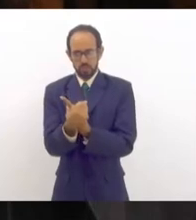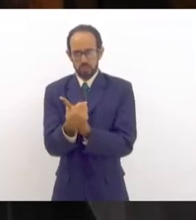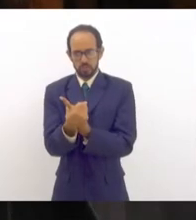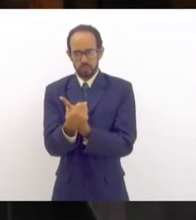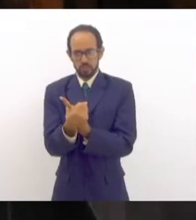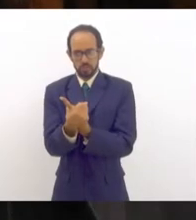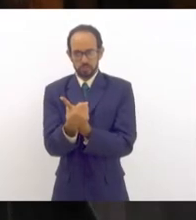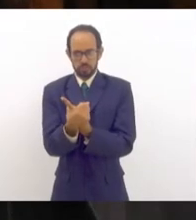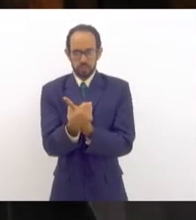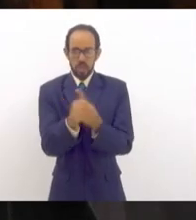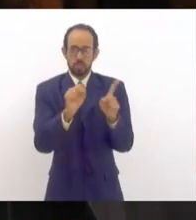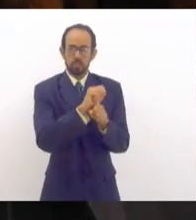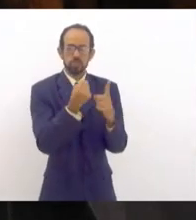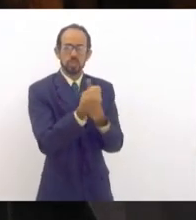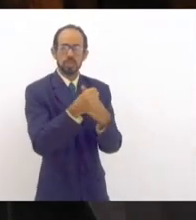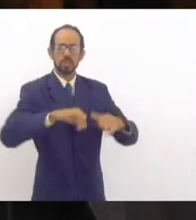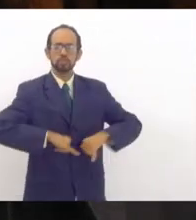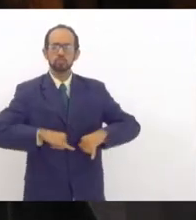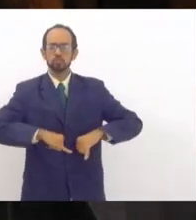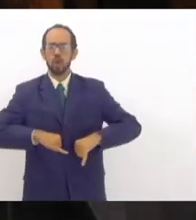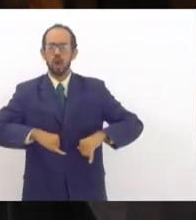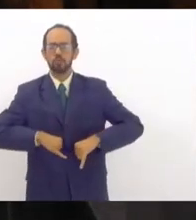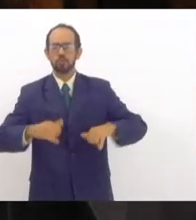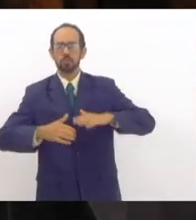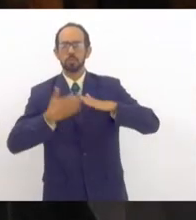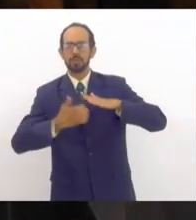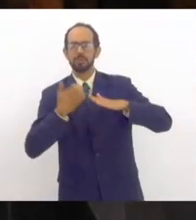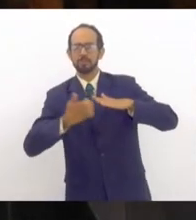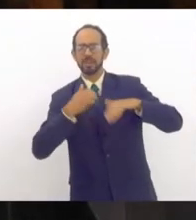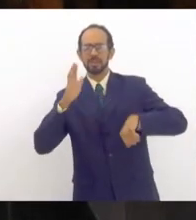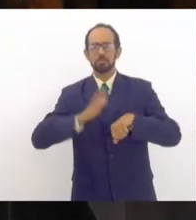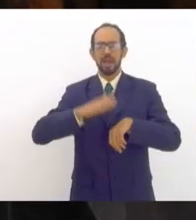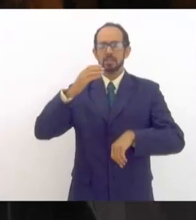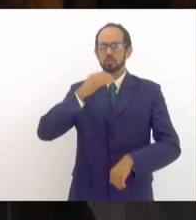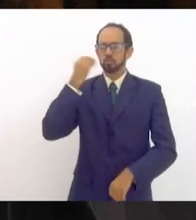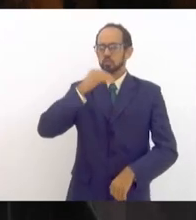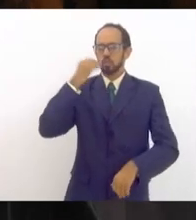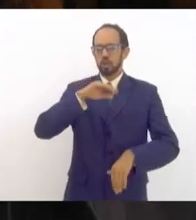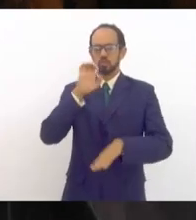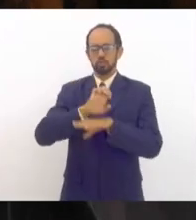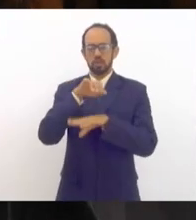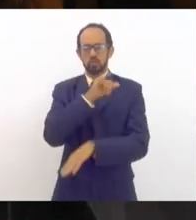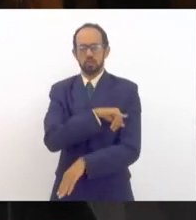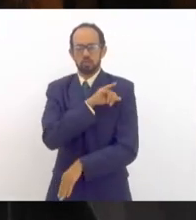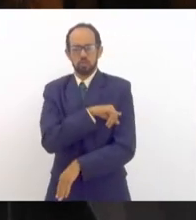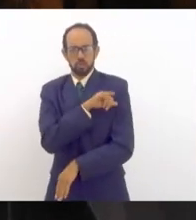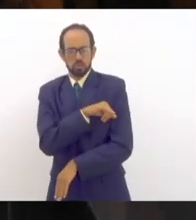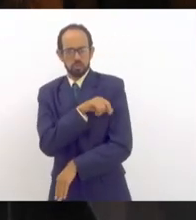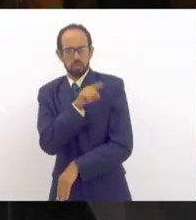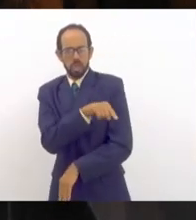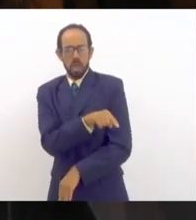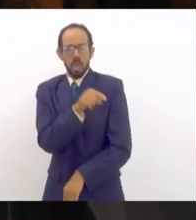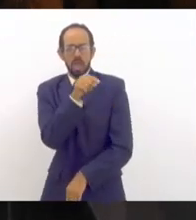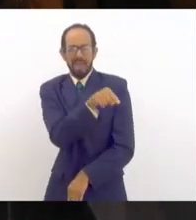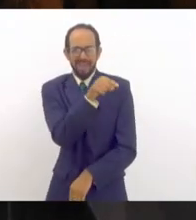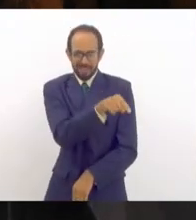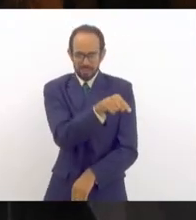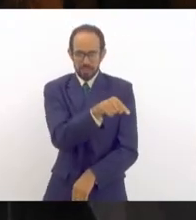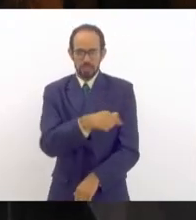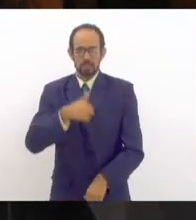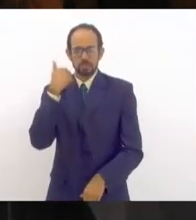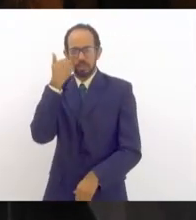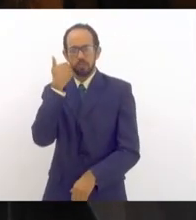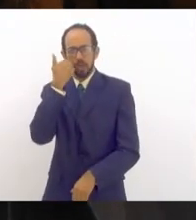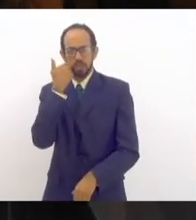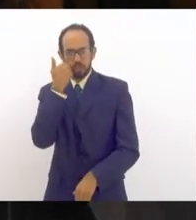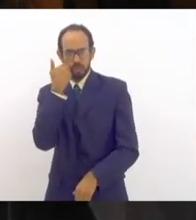calado pela empresa que mais lucra no estado do Rio de Janeiro que essa sem vergonha eu vou usar esse termo